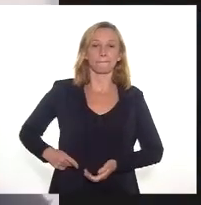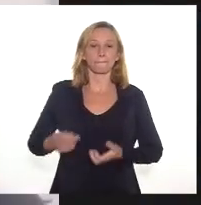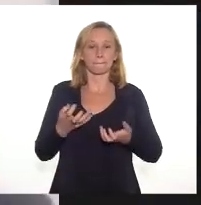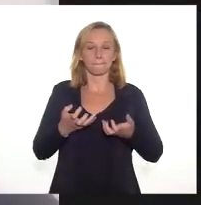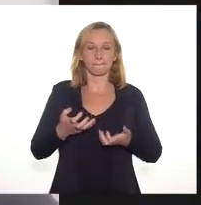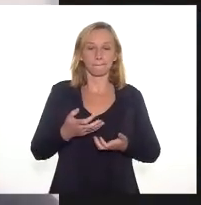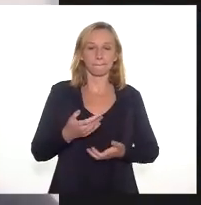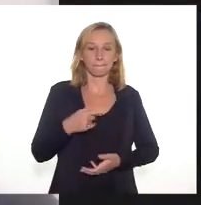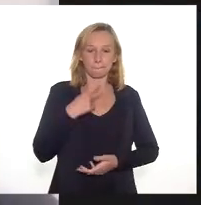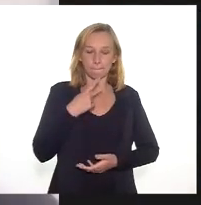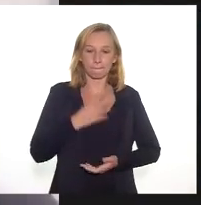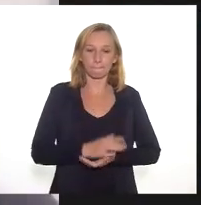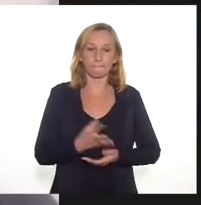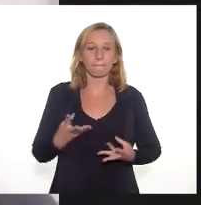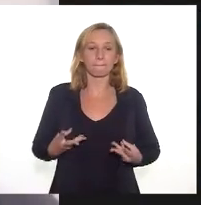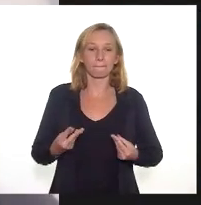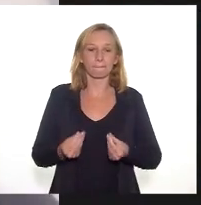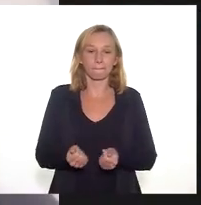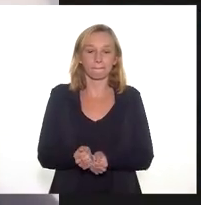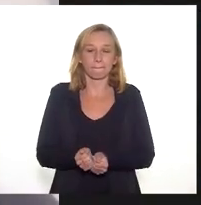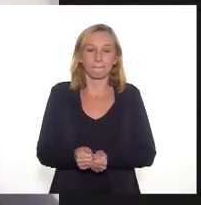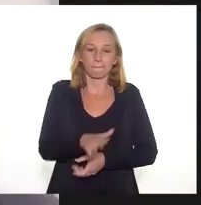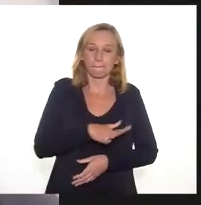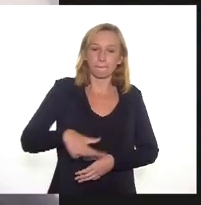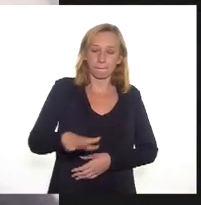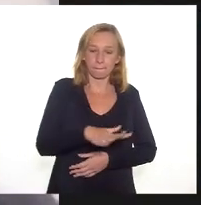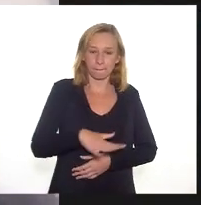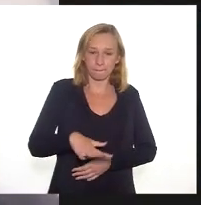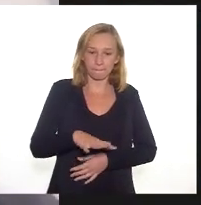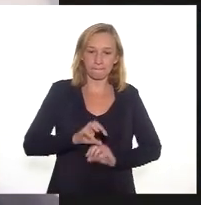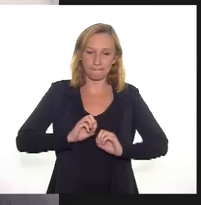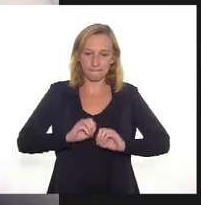sua sensibilidade com o setor de educação